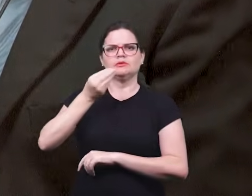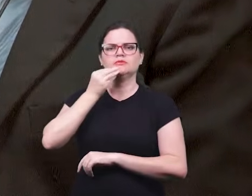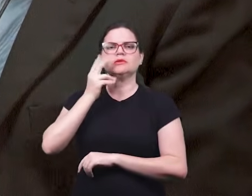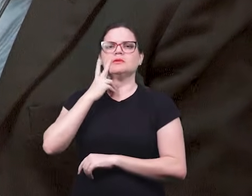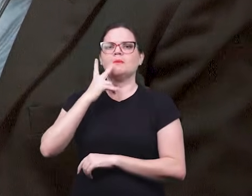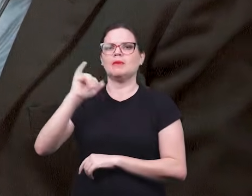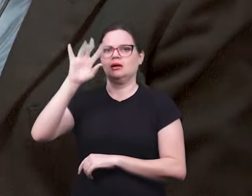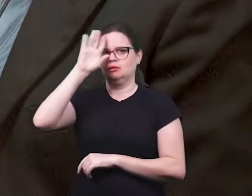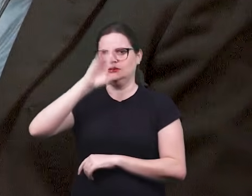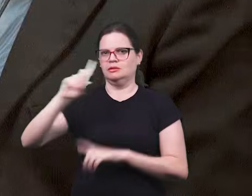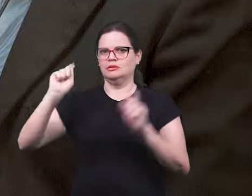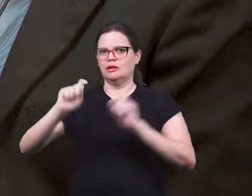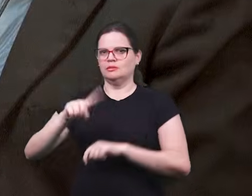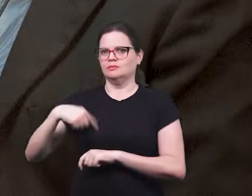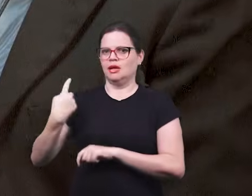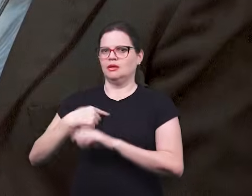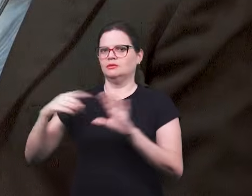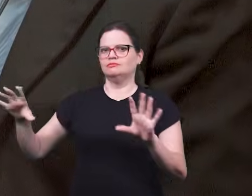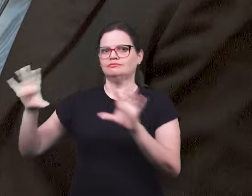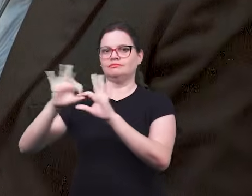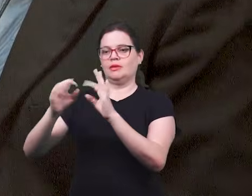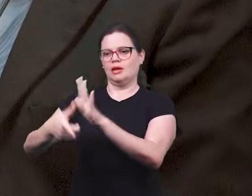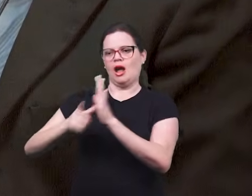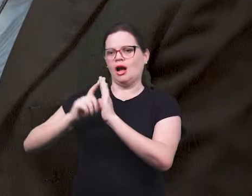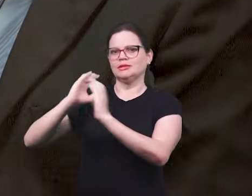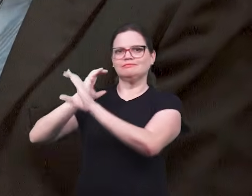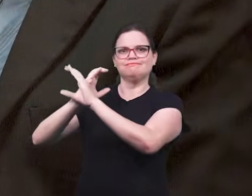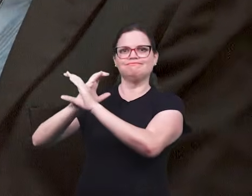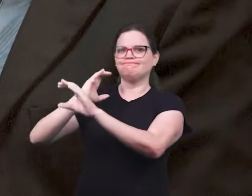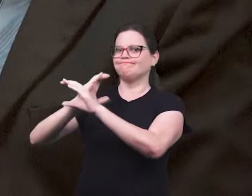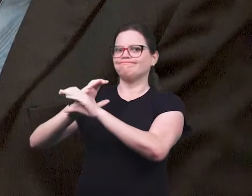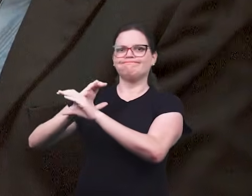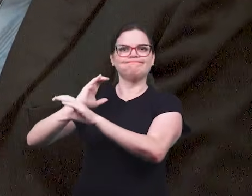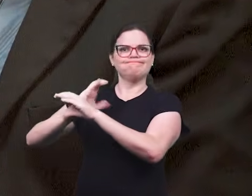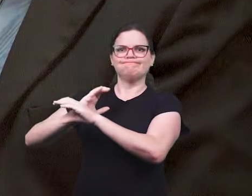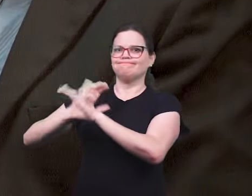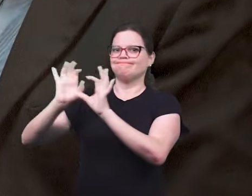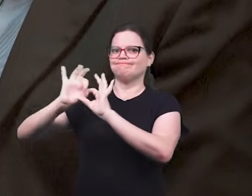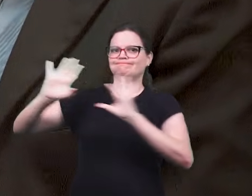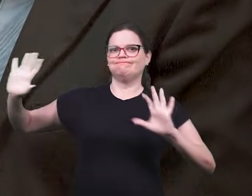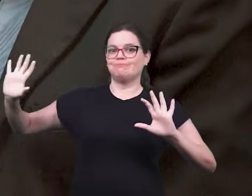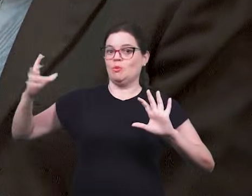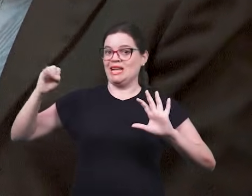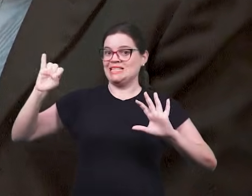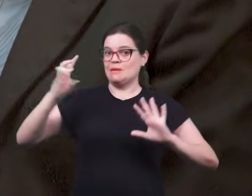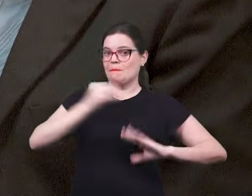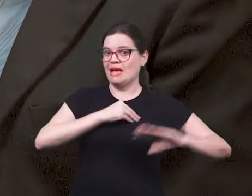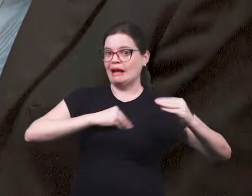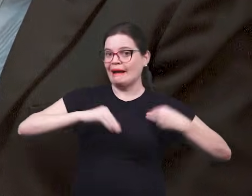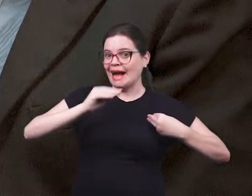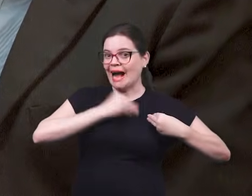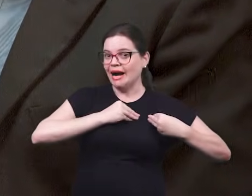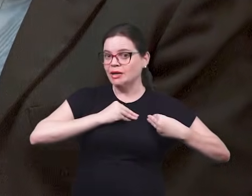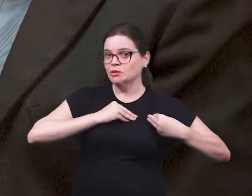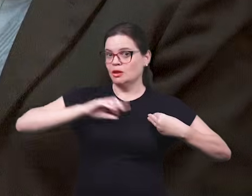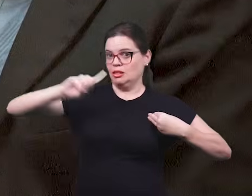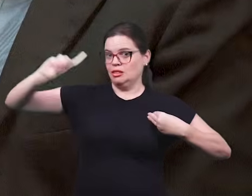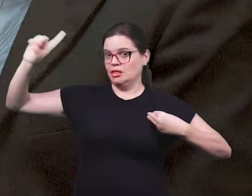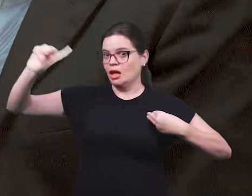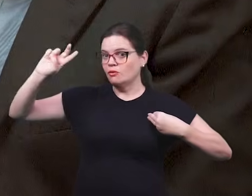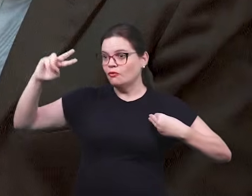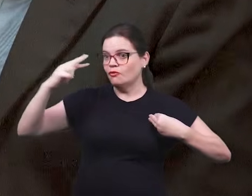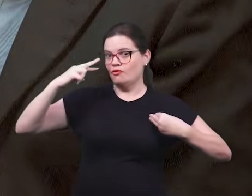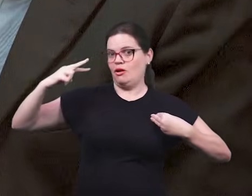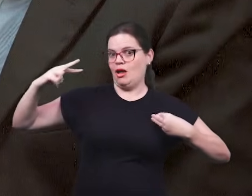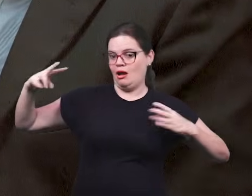Glória a Jesus. E hoje nós entramos no lugar que não podíamos entrar, porque seríamos fulminados por causa do nosso pecado,